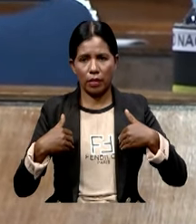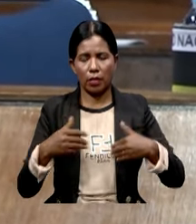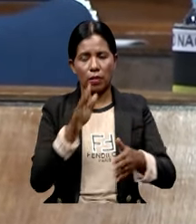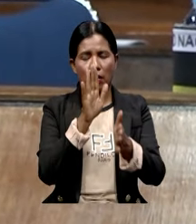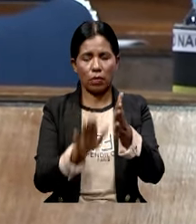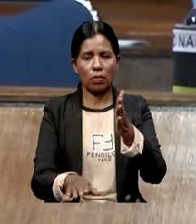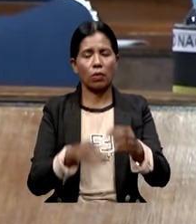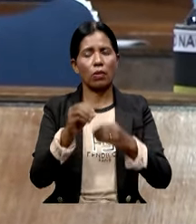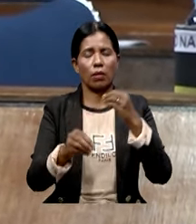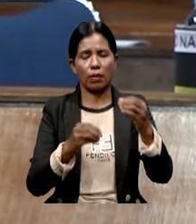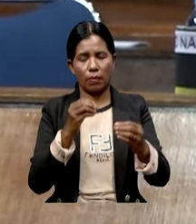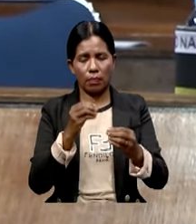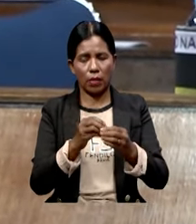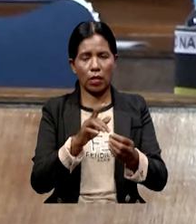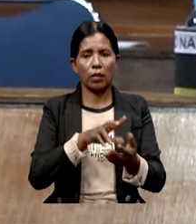ou redução ba